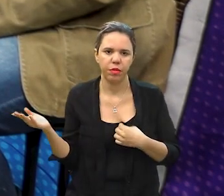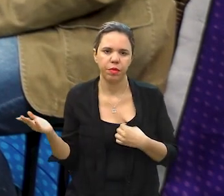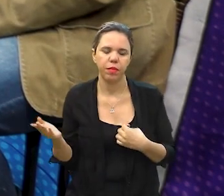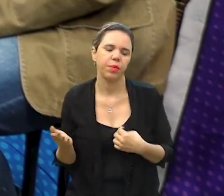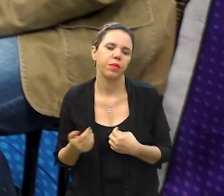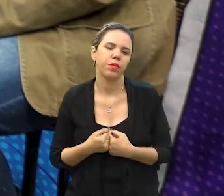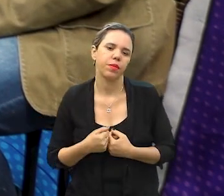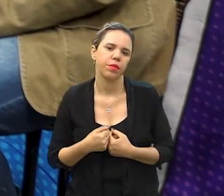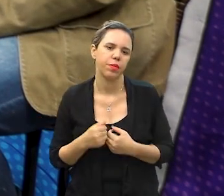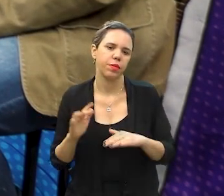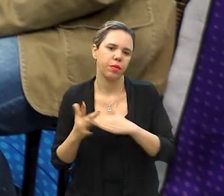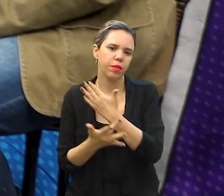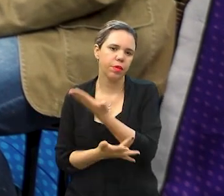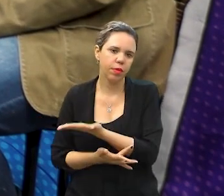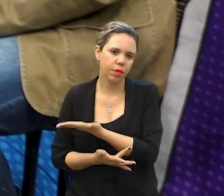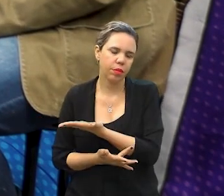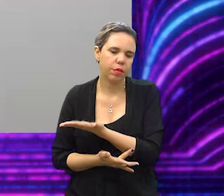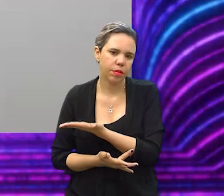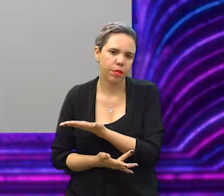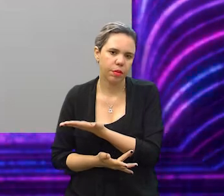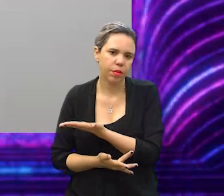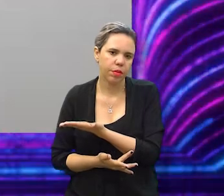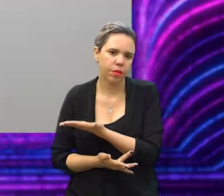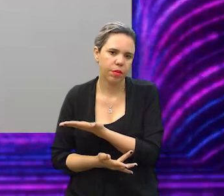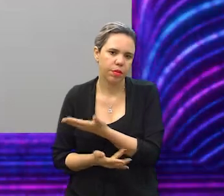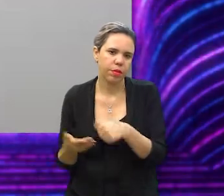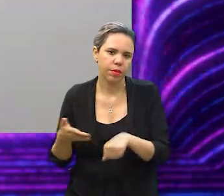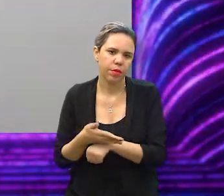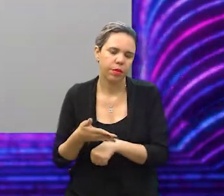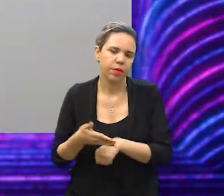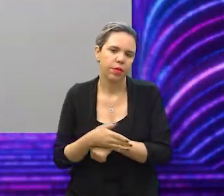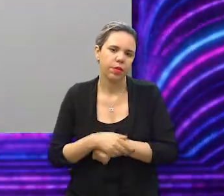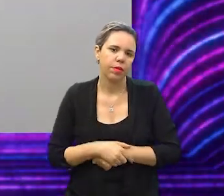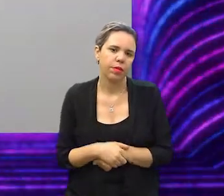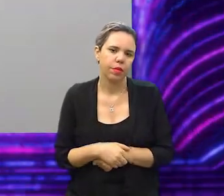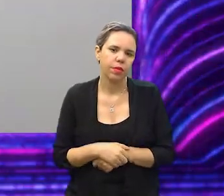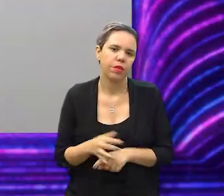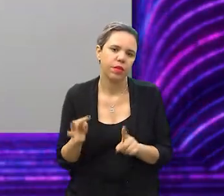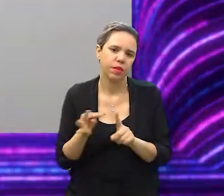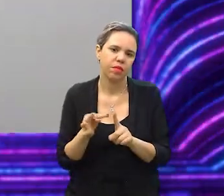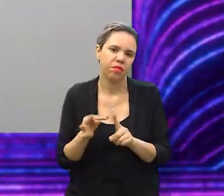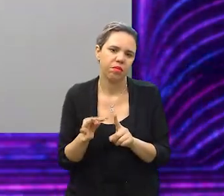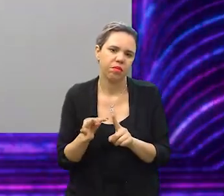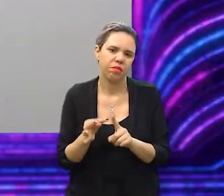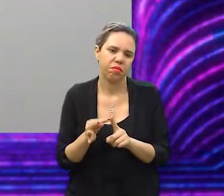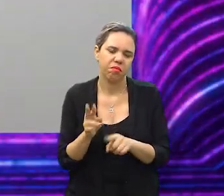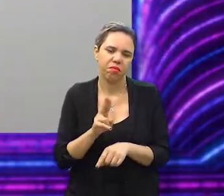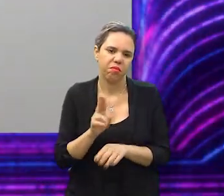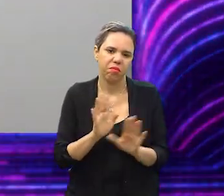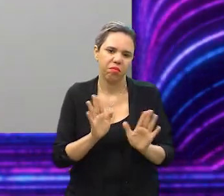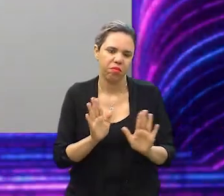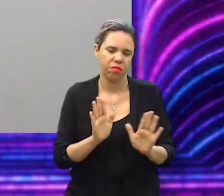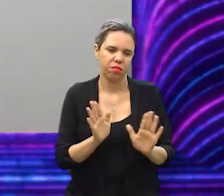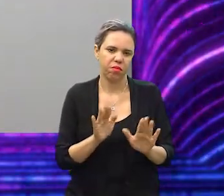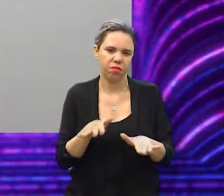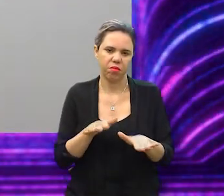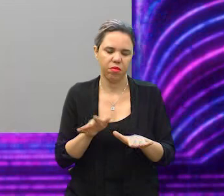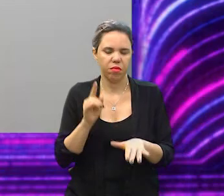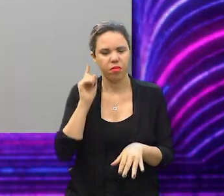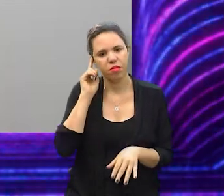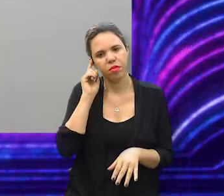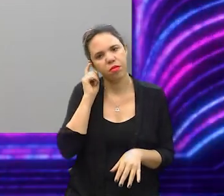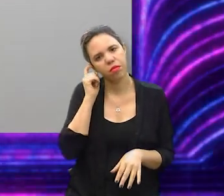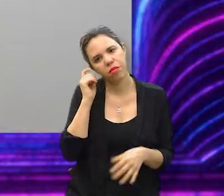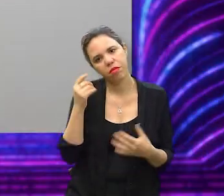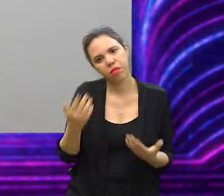são essas as redes sociais que eu mais participo. Eu tenho Twitter também, mas confesso que eu não movimento o Twitter.